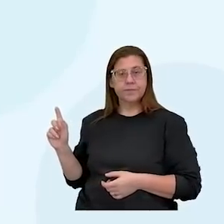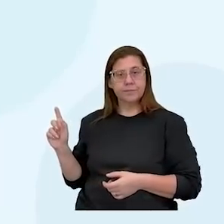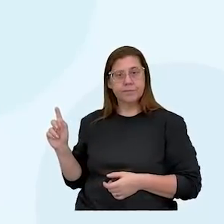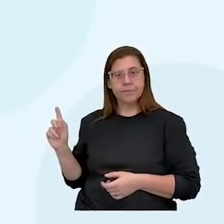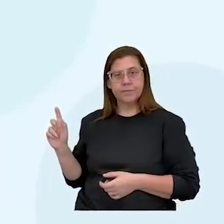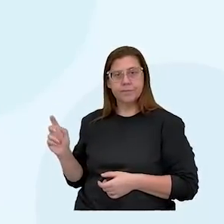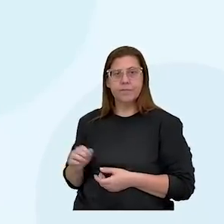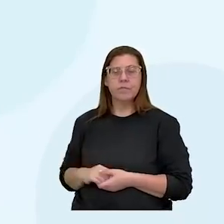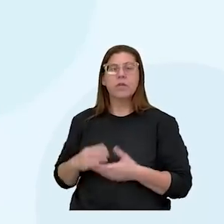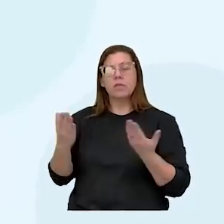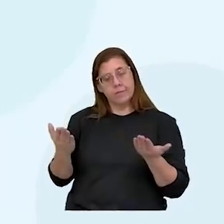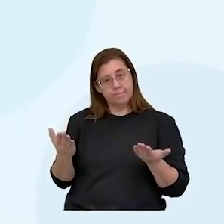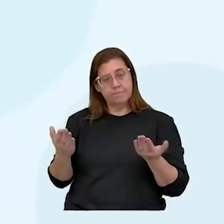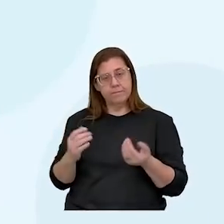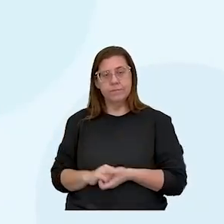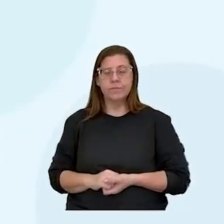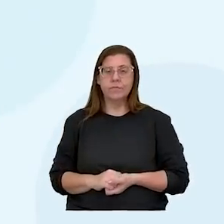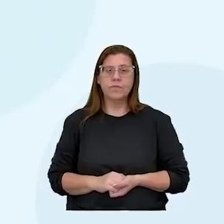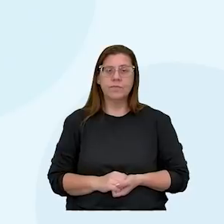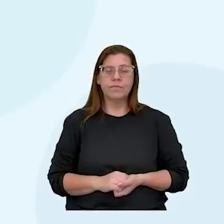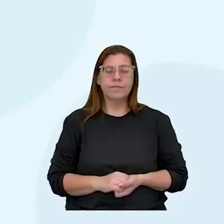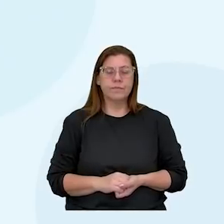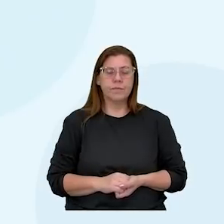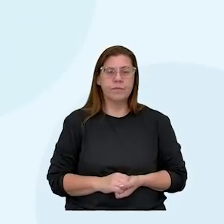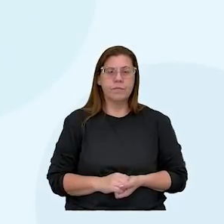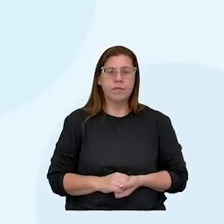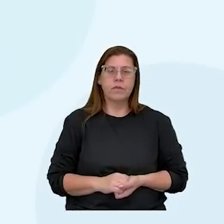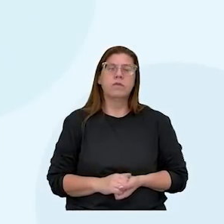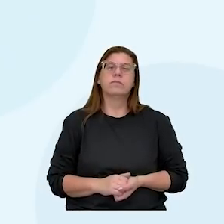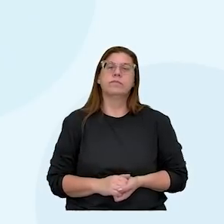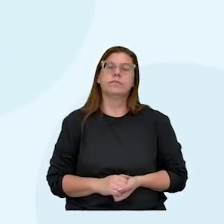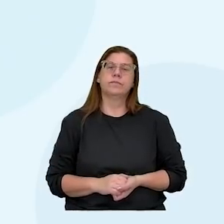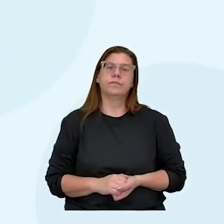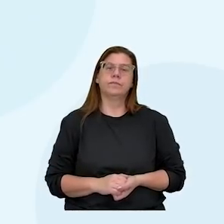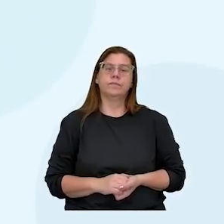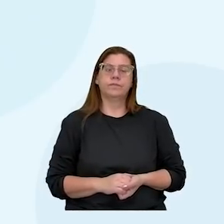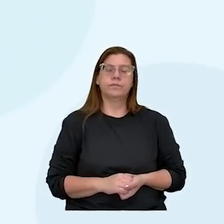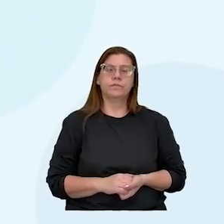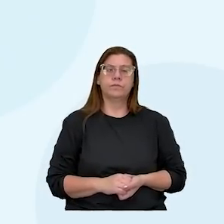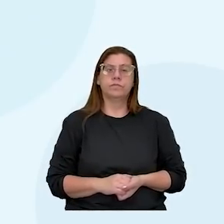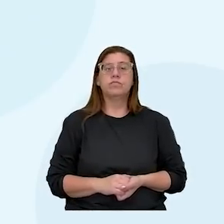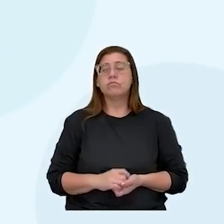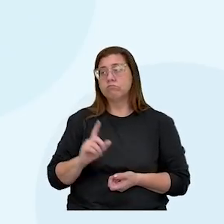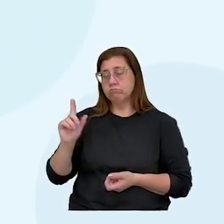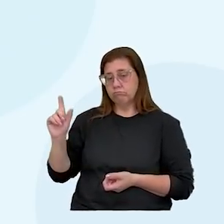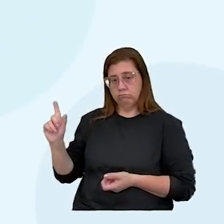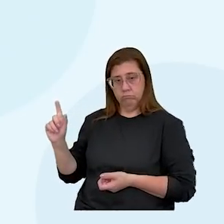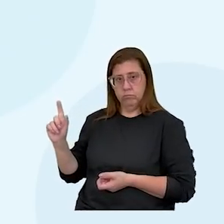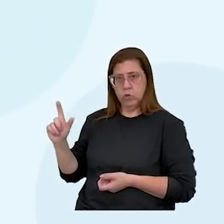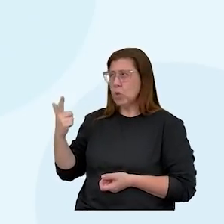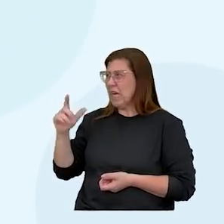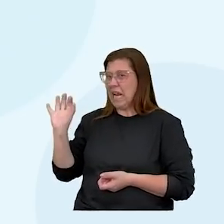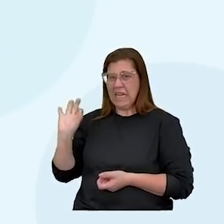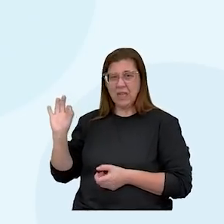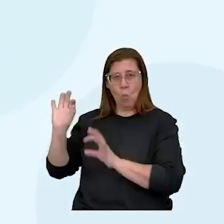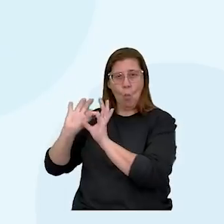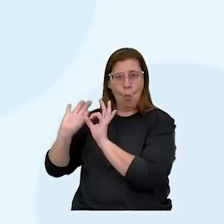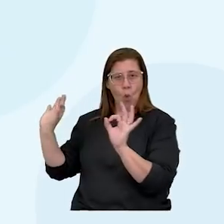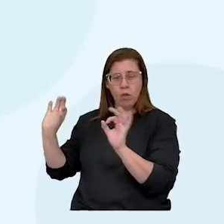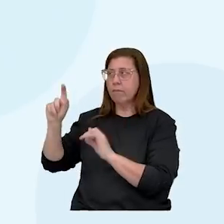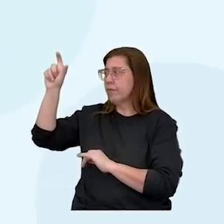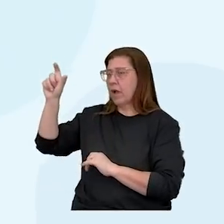que quando as pessoas aí dizem, não se discute futebol, religião e política, será que eles estão pensando em um